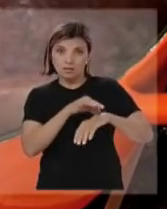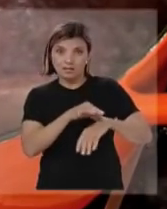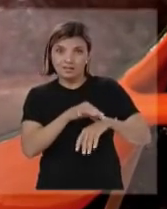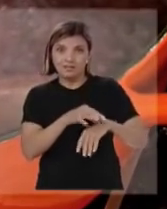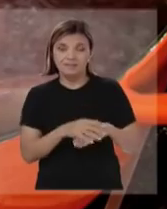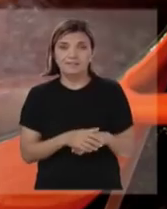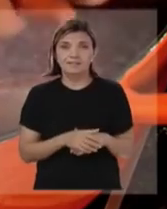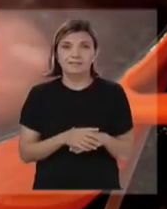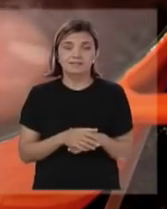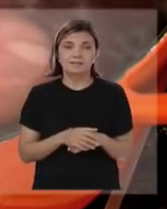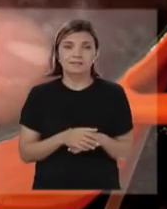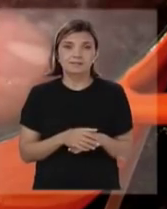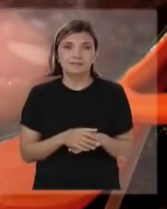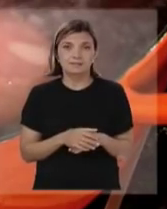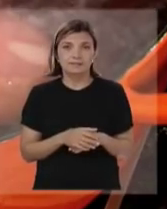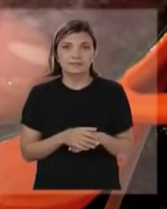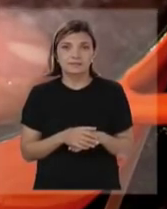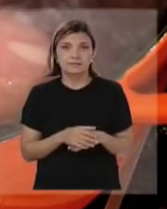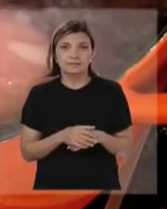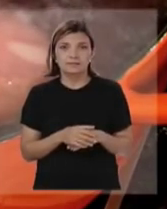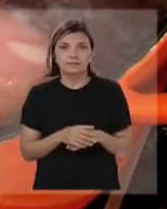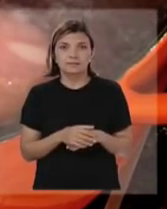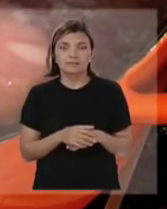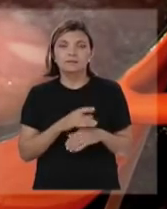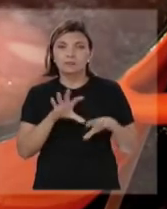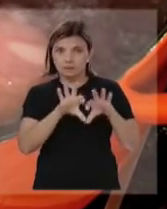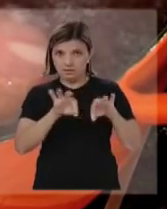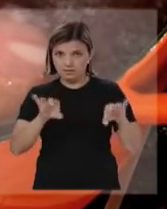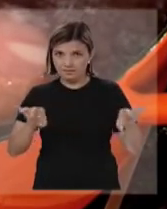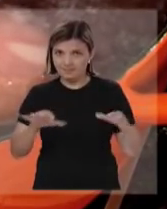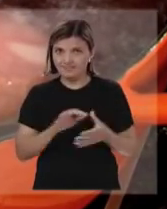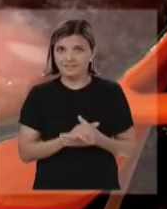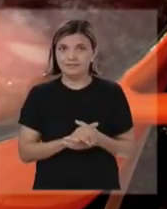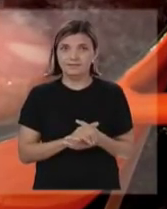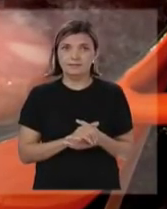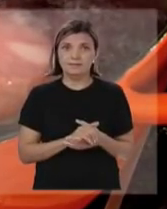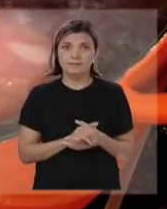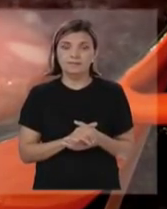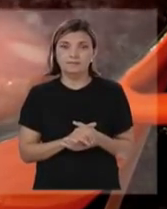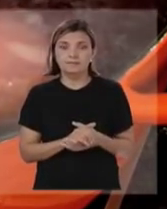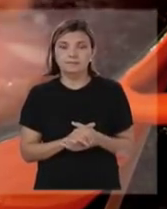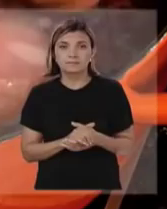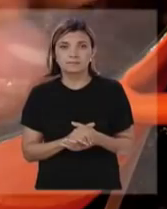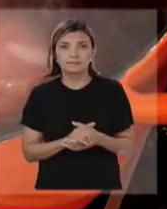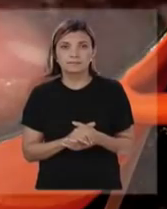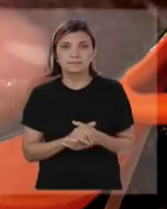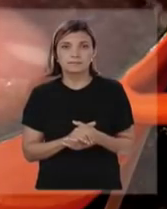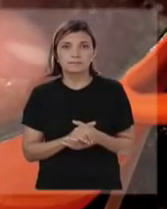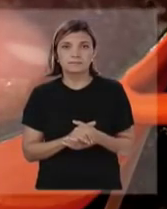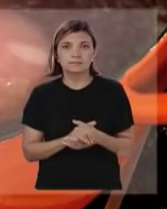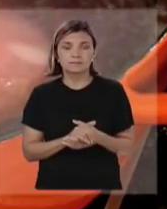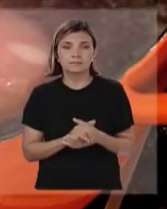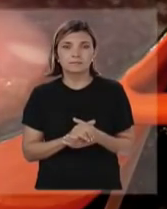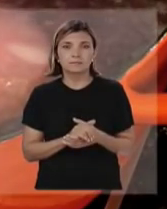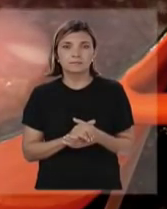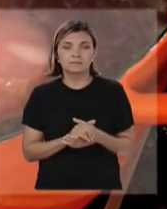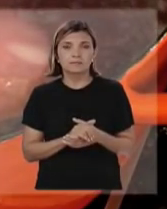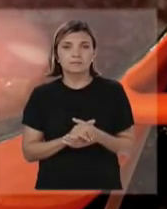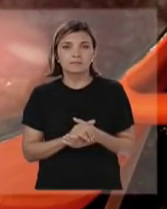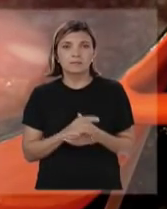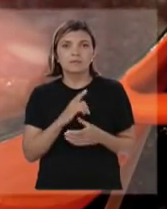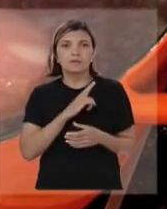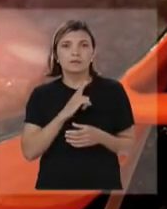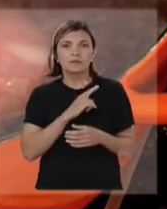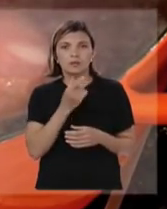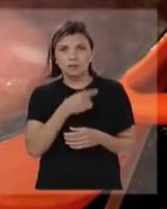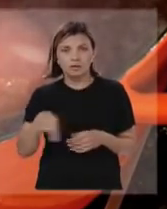a linguiça e, por